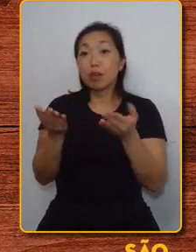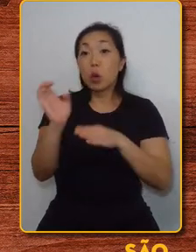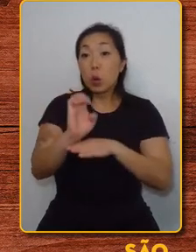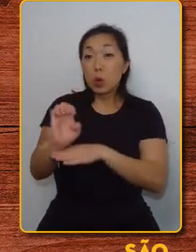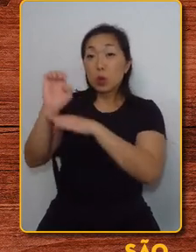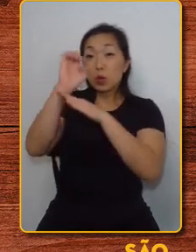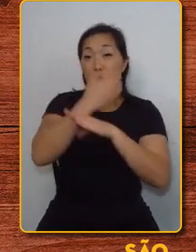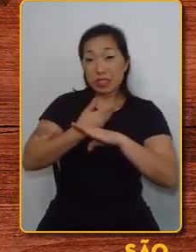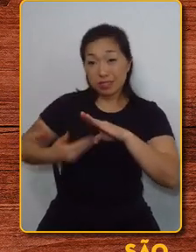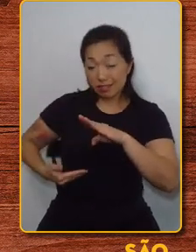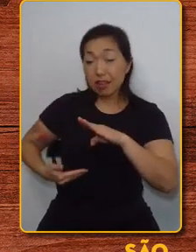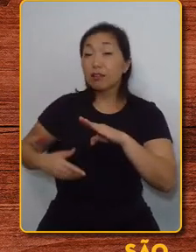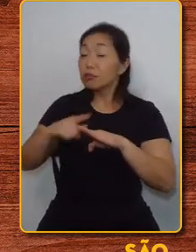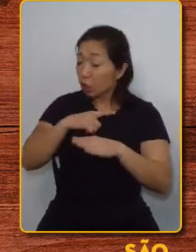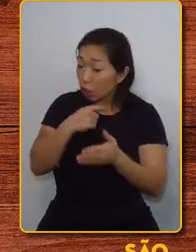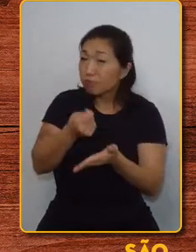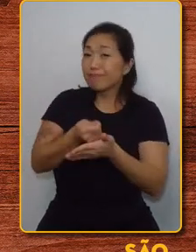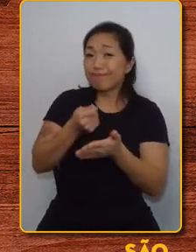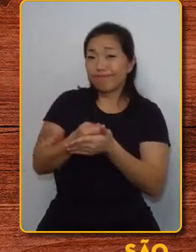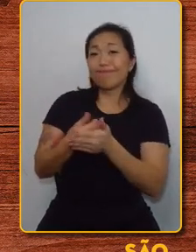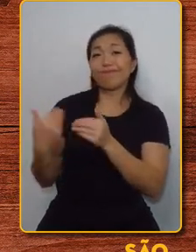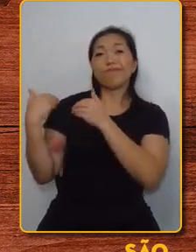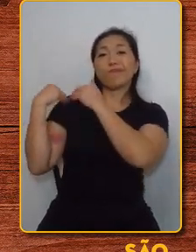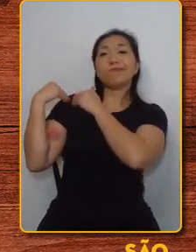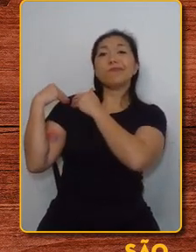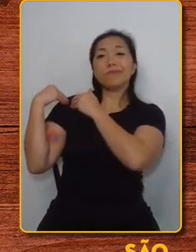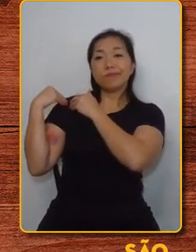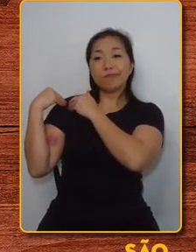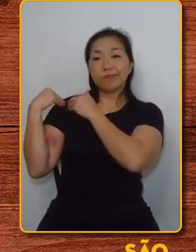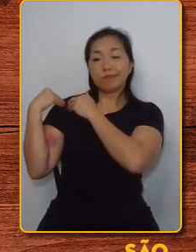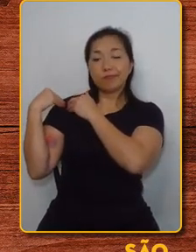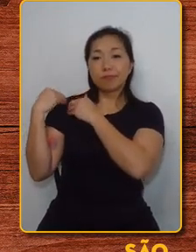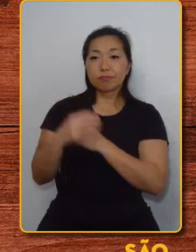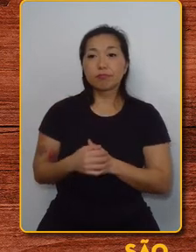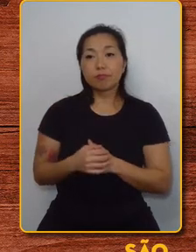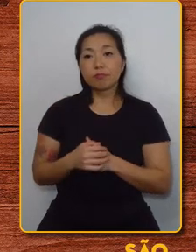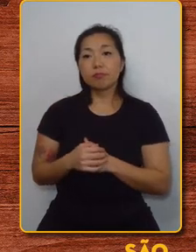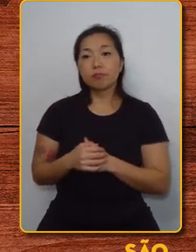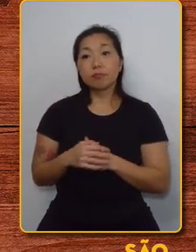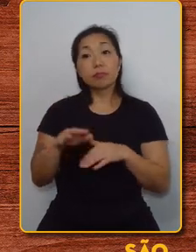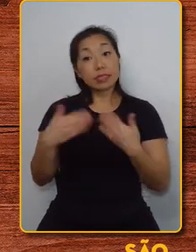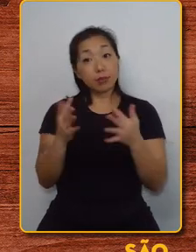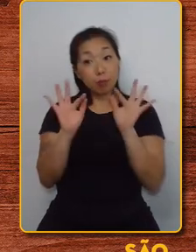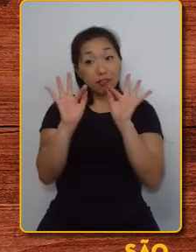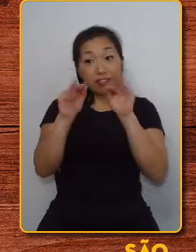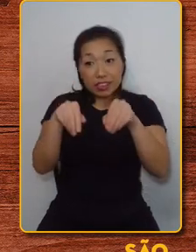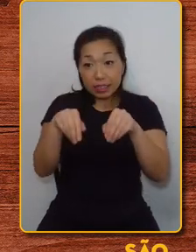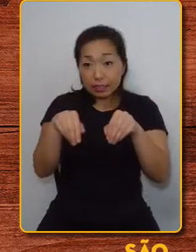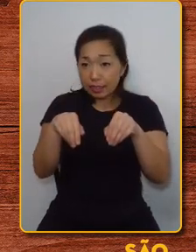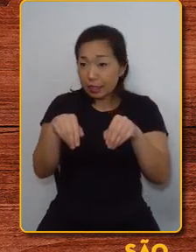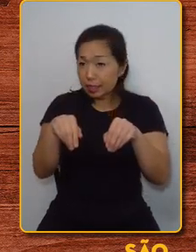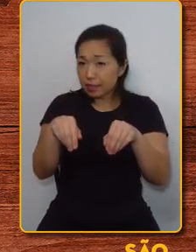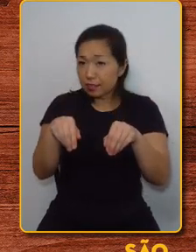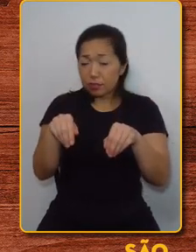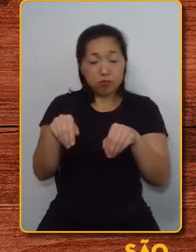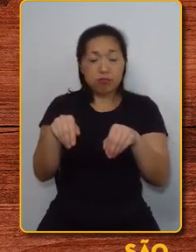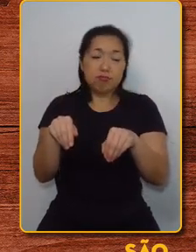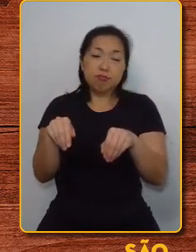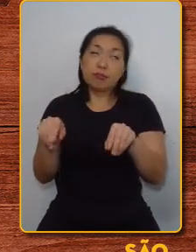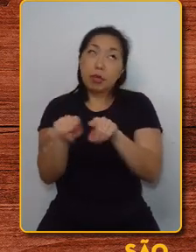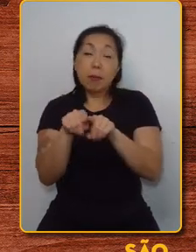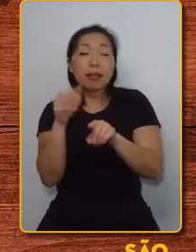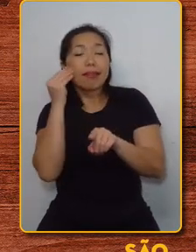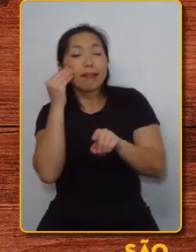fundamental nisso. Então, para fechar, e para também não fechar com uma mensagem muito negativa, né? Porque